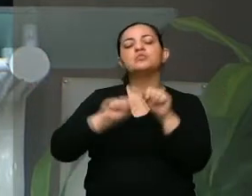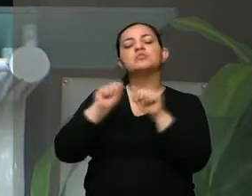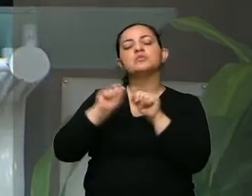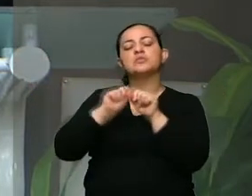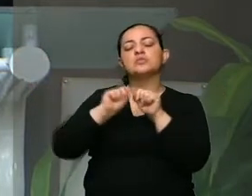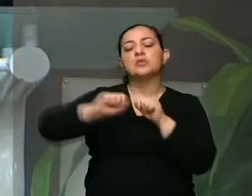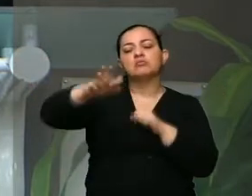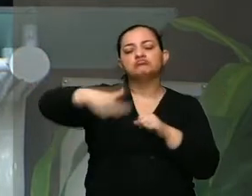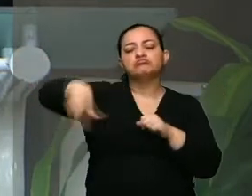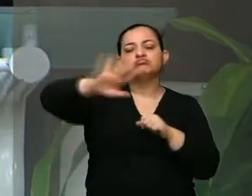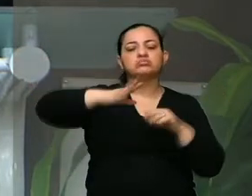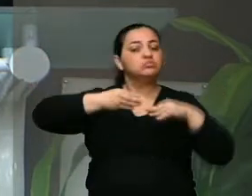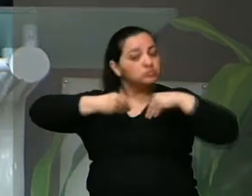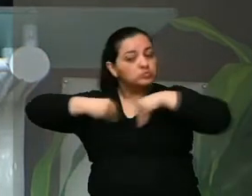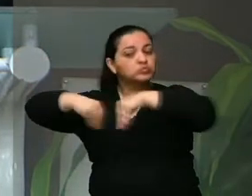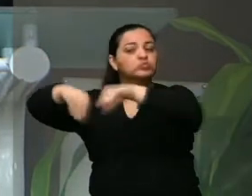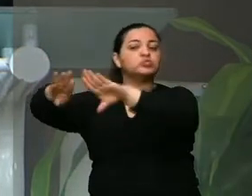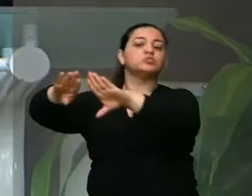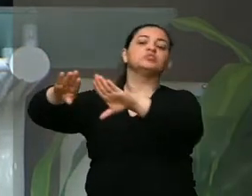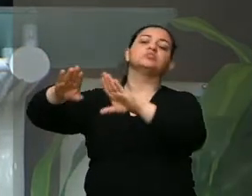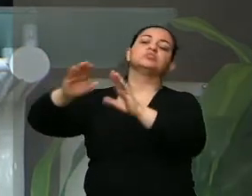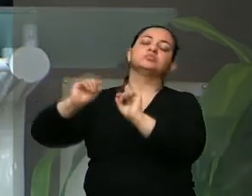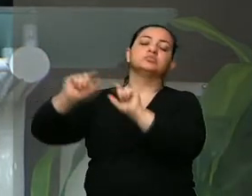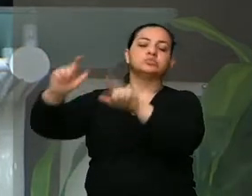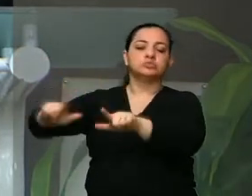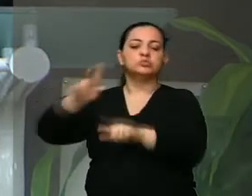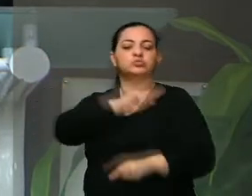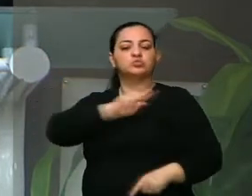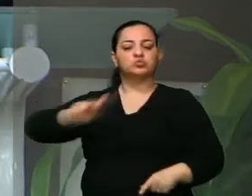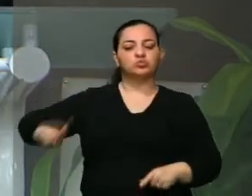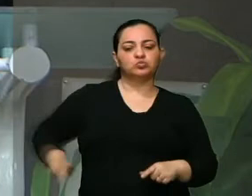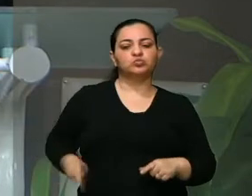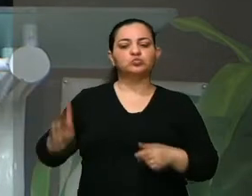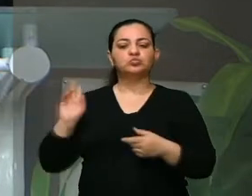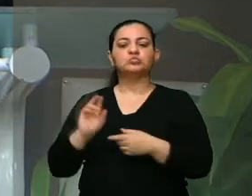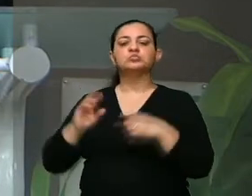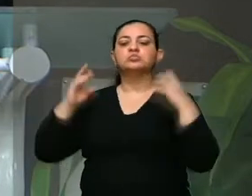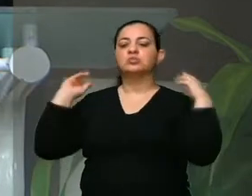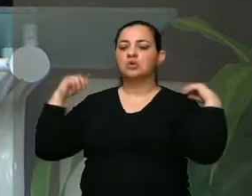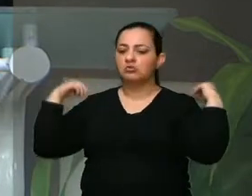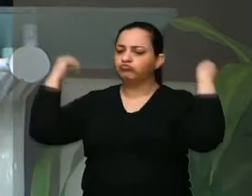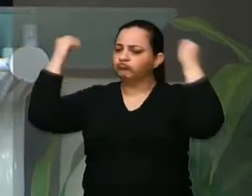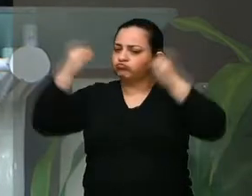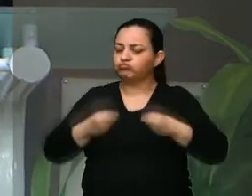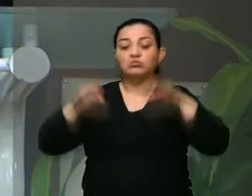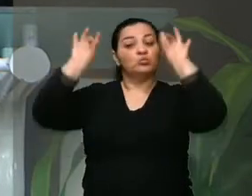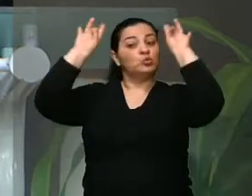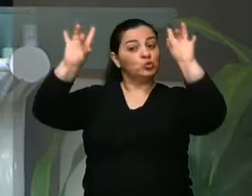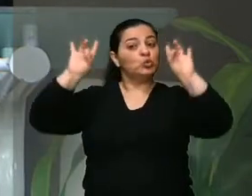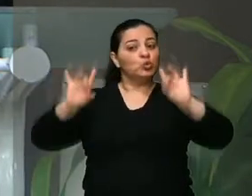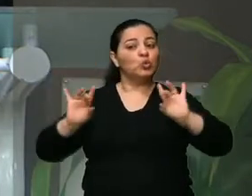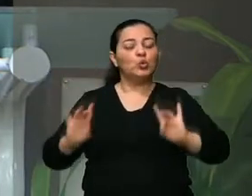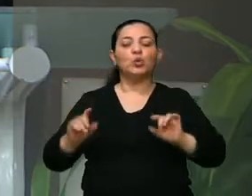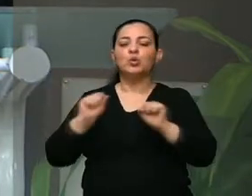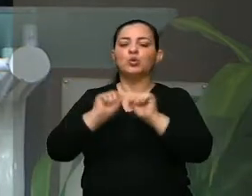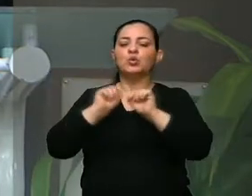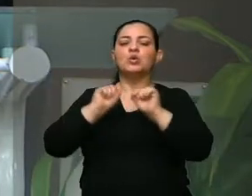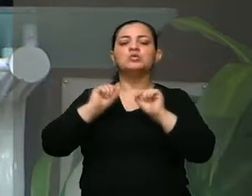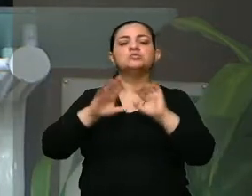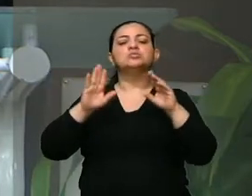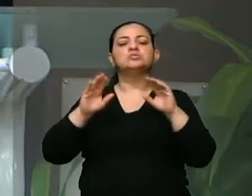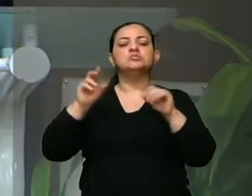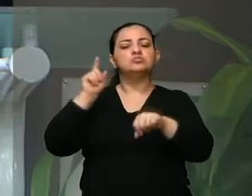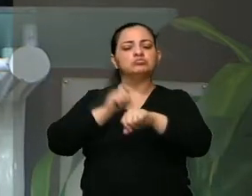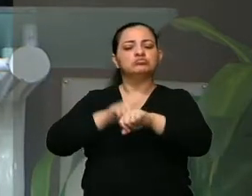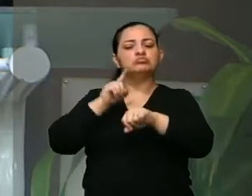eles levavam para fora em um lugar público colocava um manto especial sobre ele fazia uma cerimônia